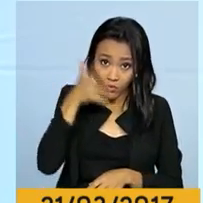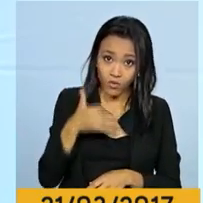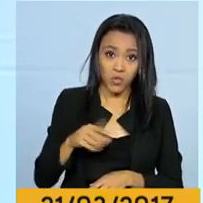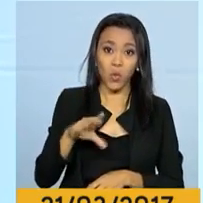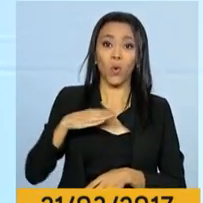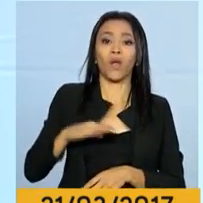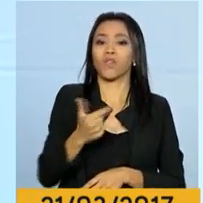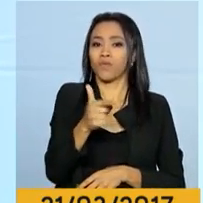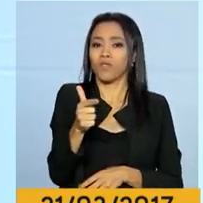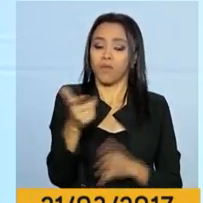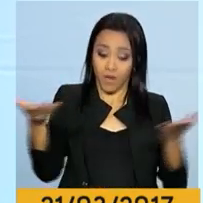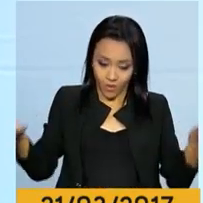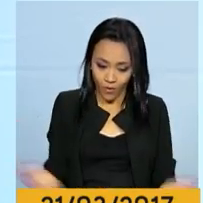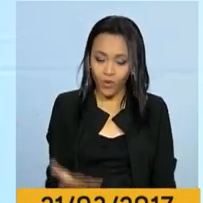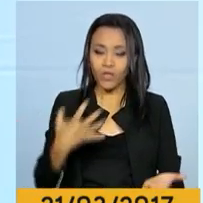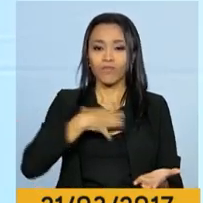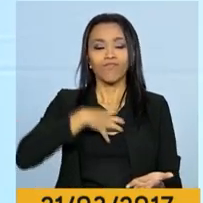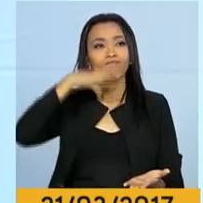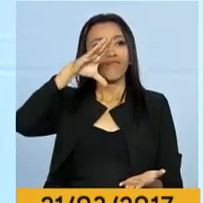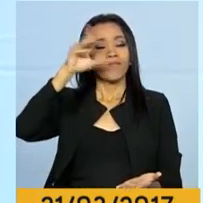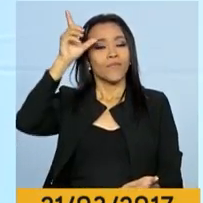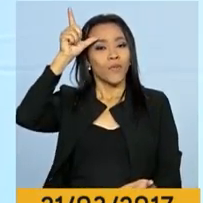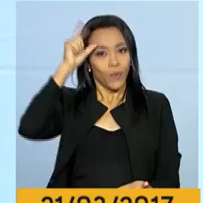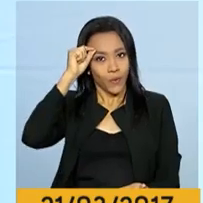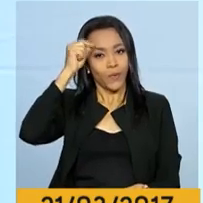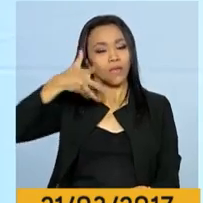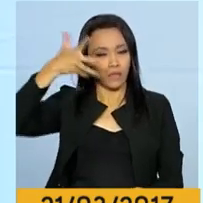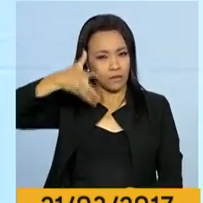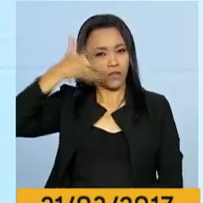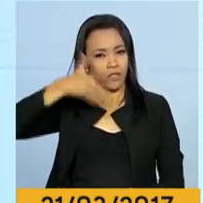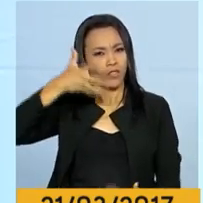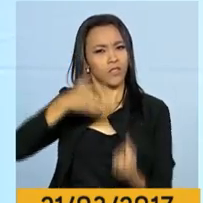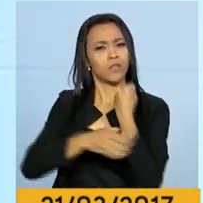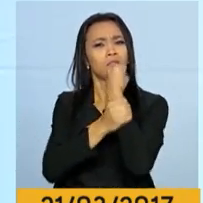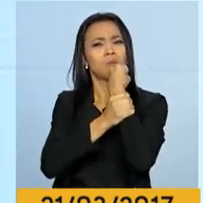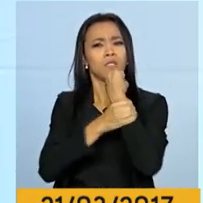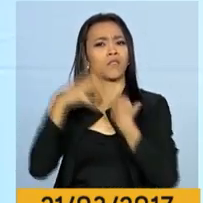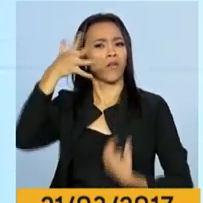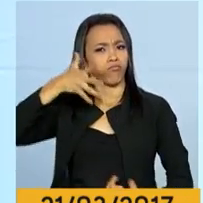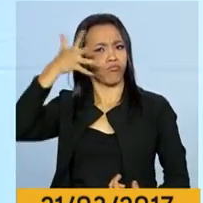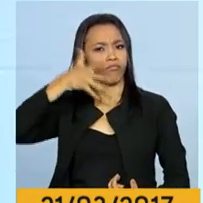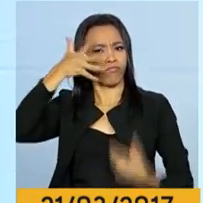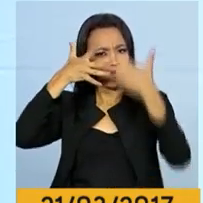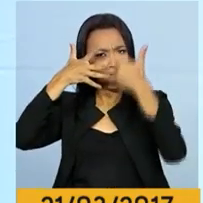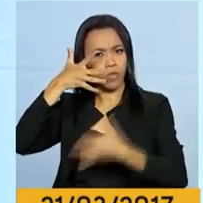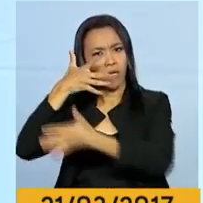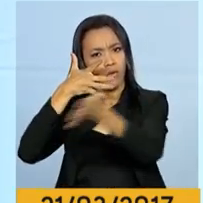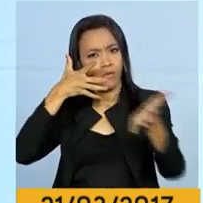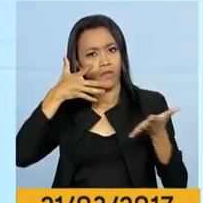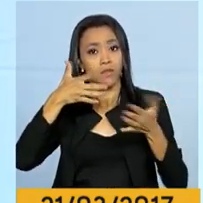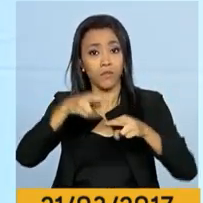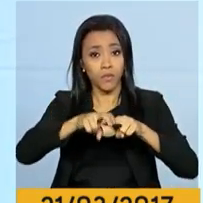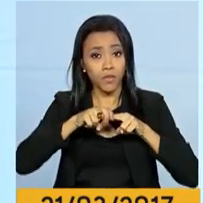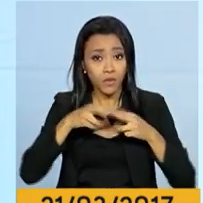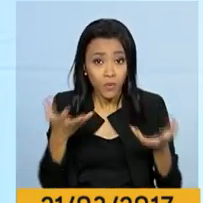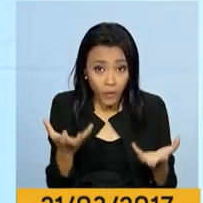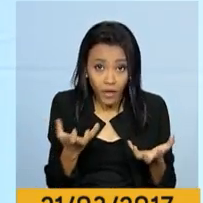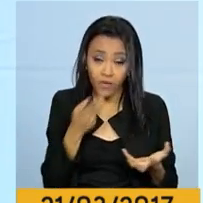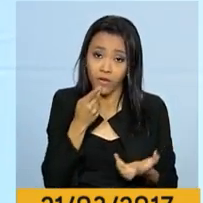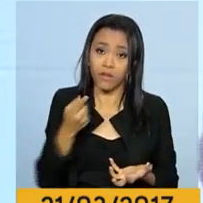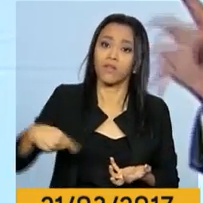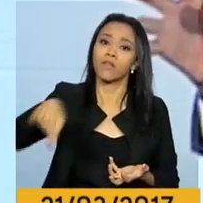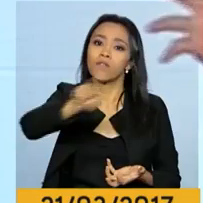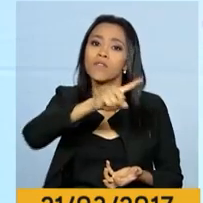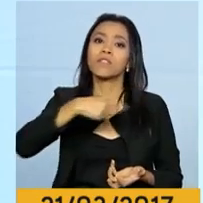eu posso fazê-lo com a maior segurança. Portanto, a mensagem que eu lhes quero transmitir,